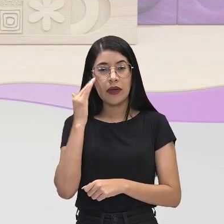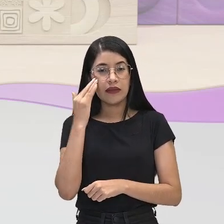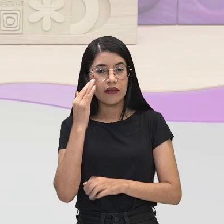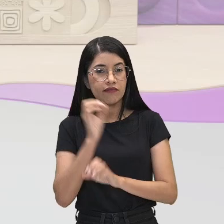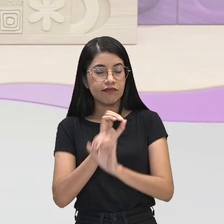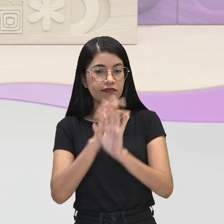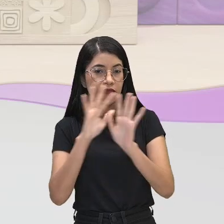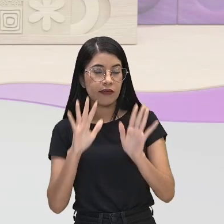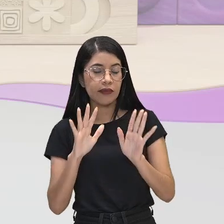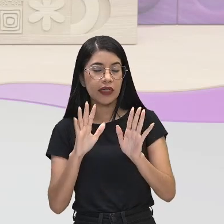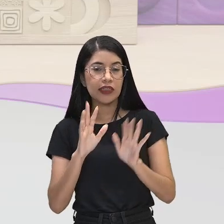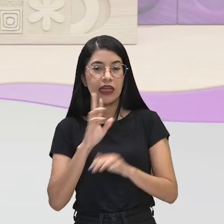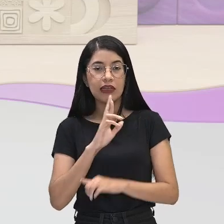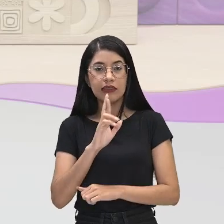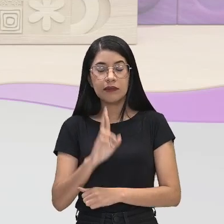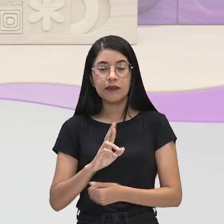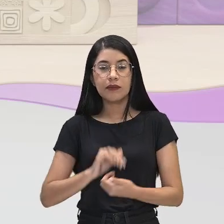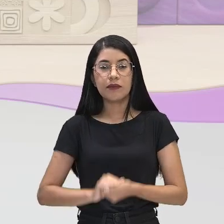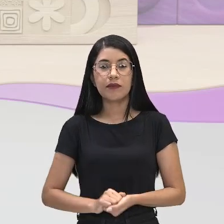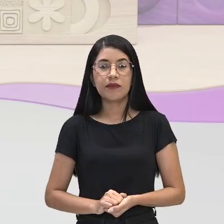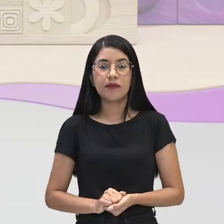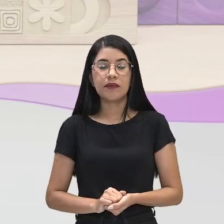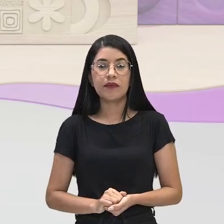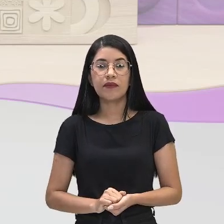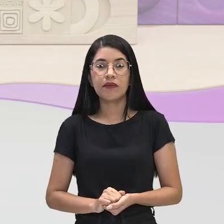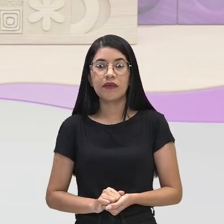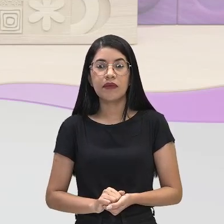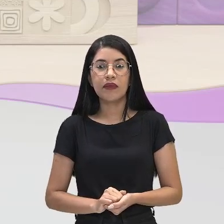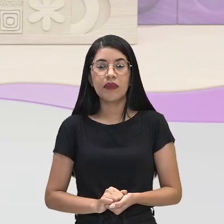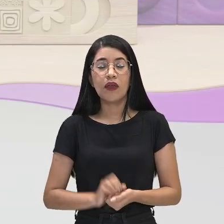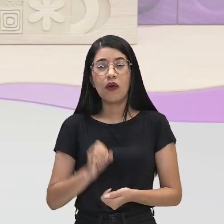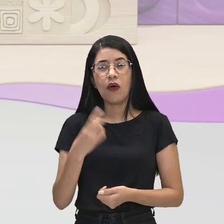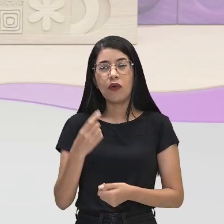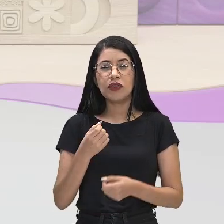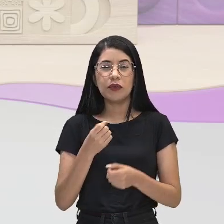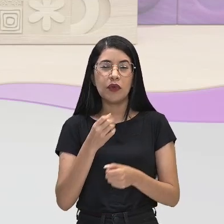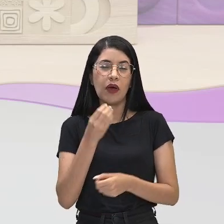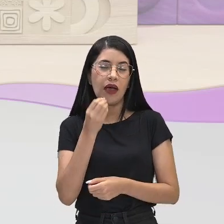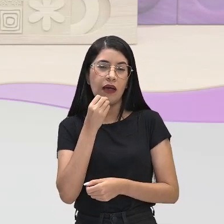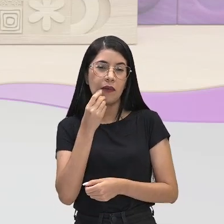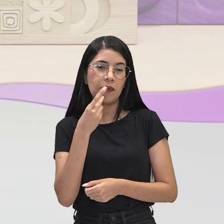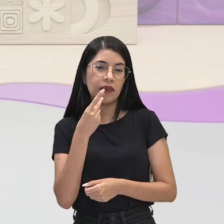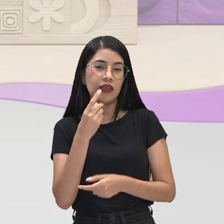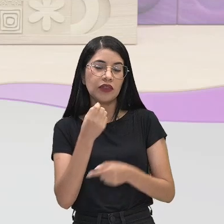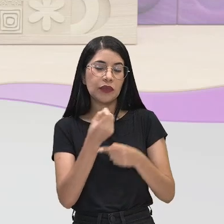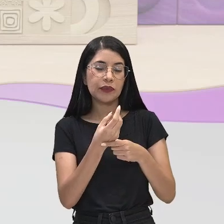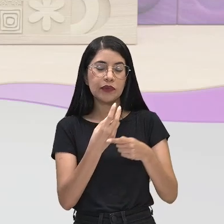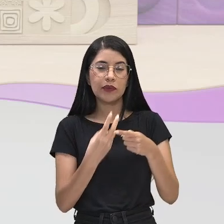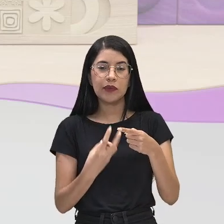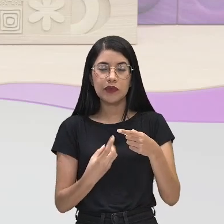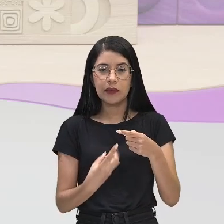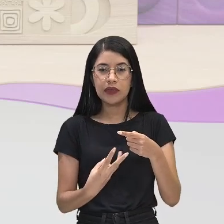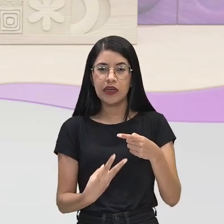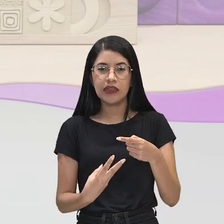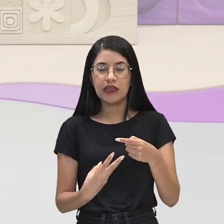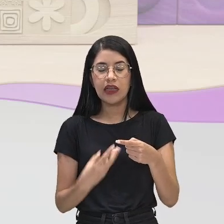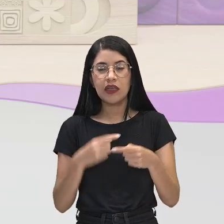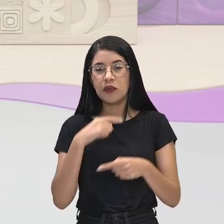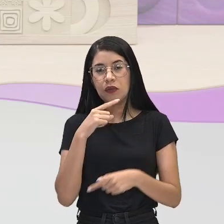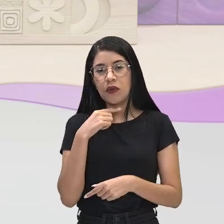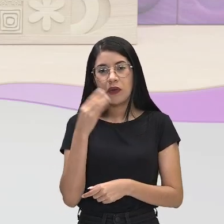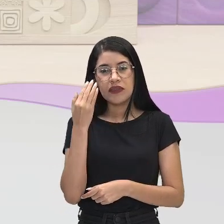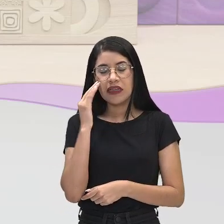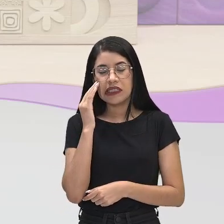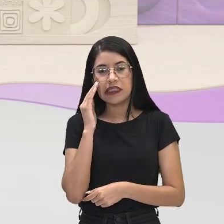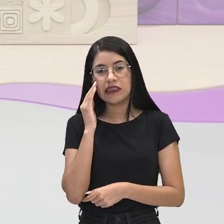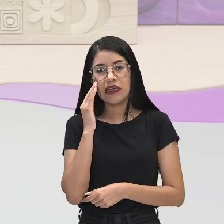a resposta, né? Do que a probabilidade é de 1 sobre 13. É menos visível do que se a gente